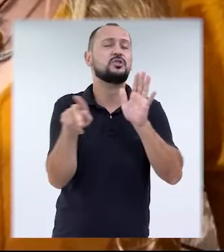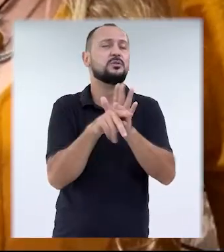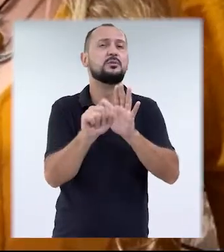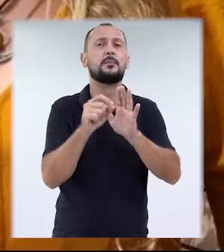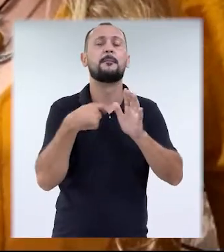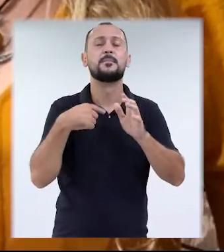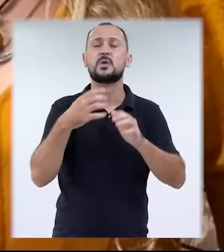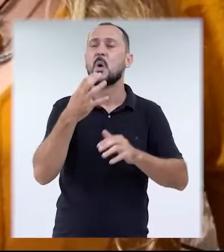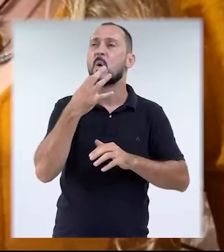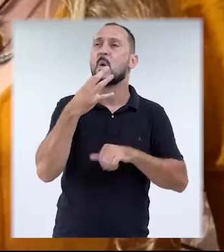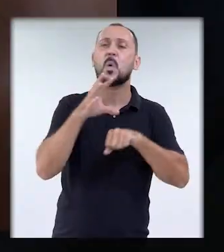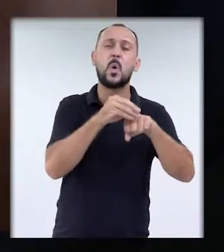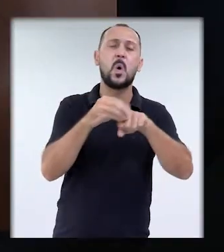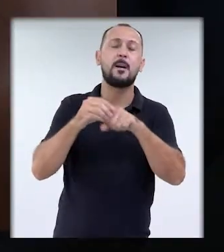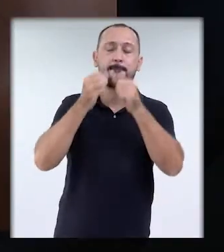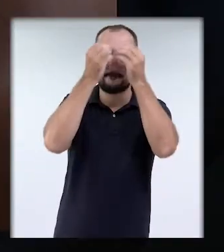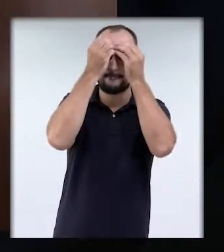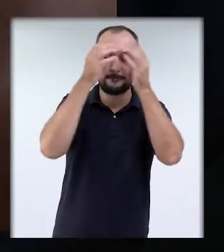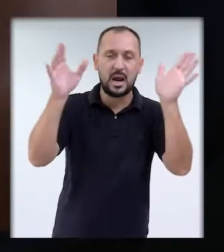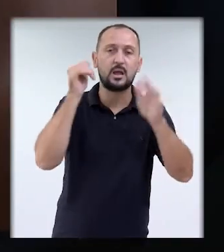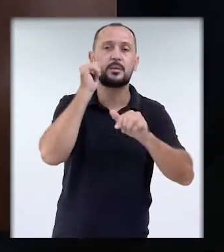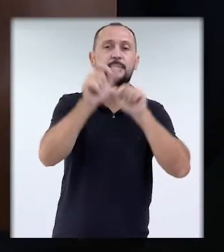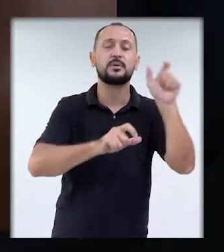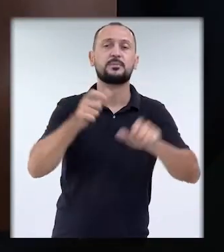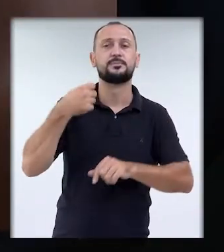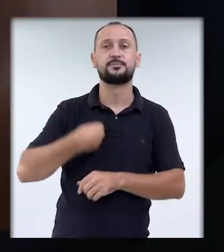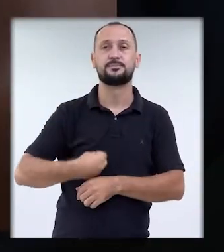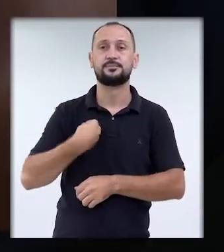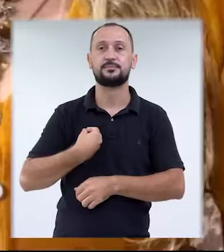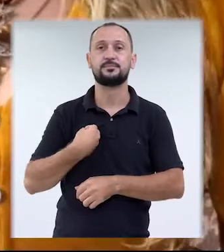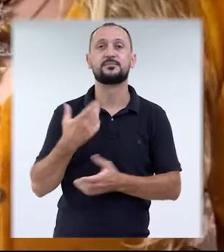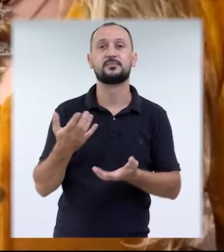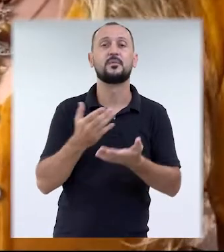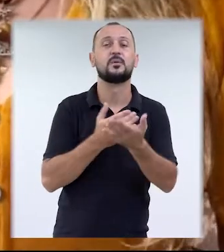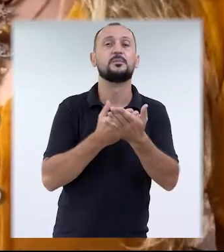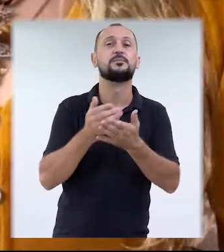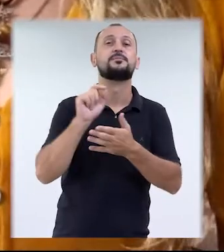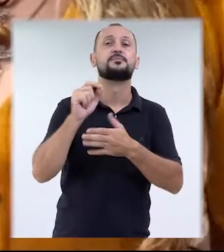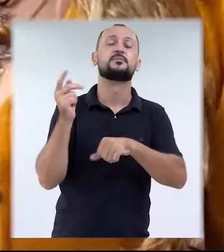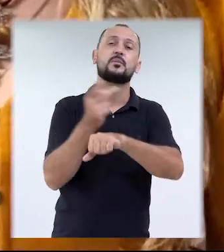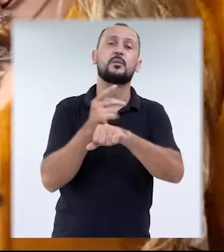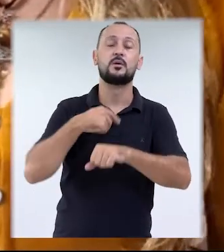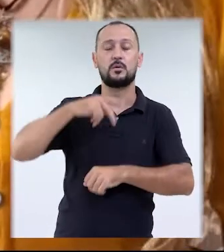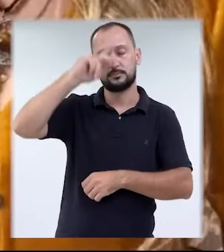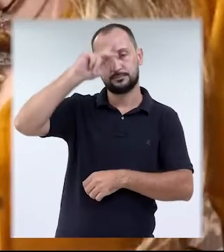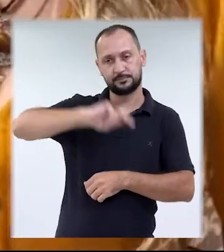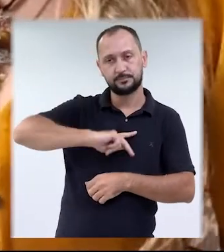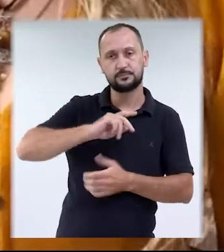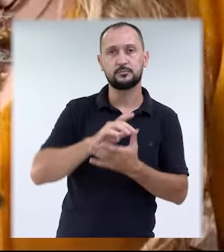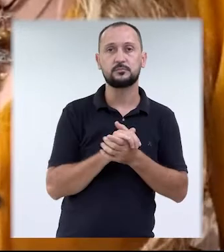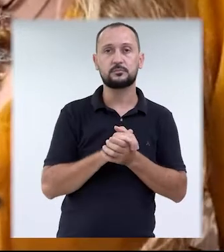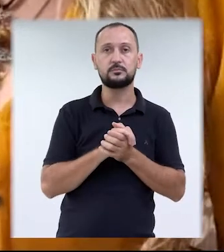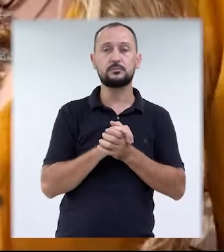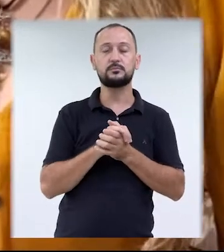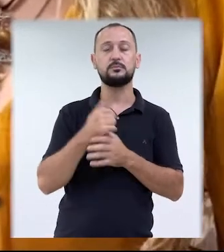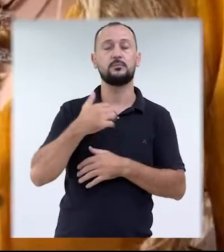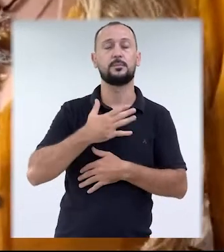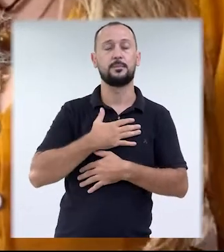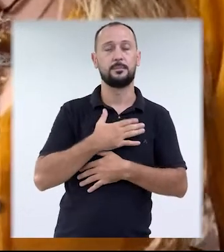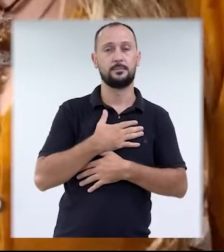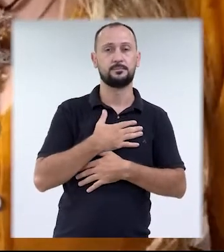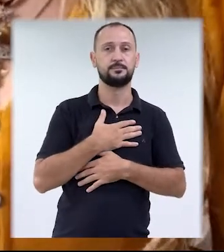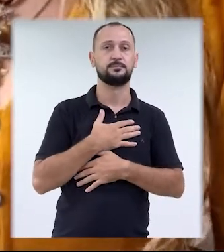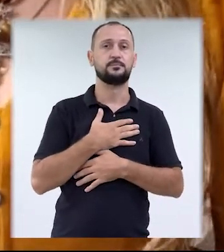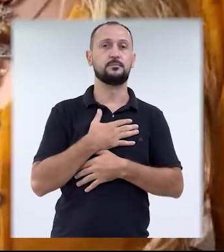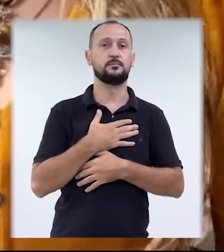de você expandir o conhecimento com as mulheres que participam do grupo? Isso começa numa busca minha mesmo, né? Do meu